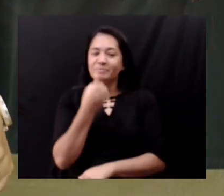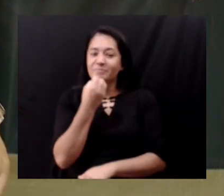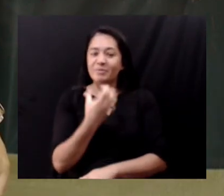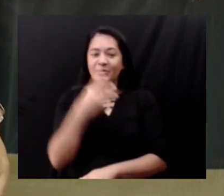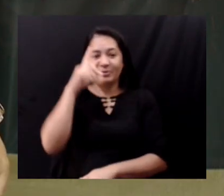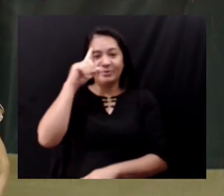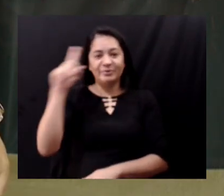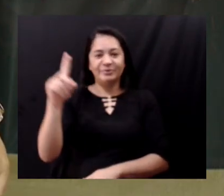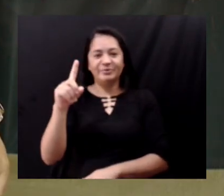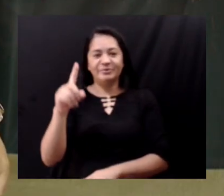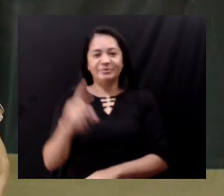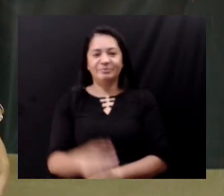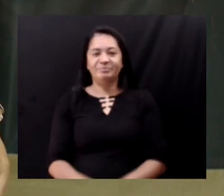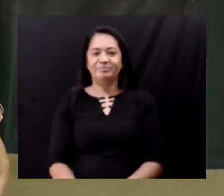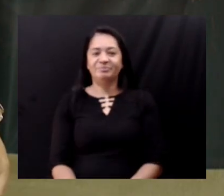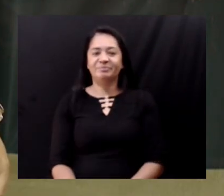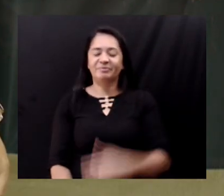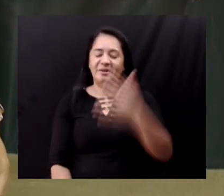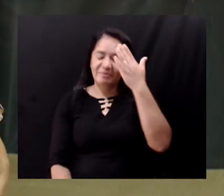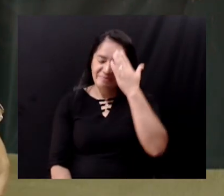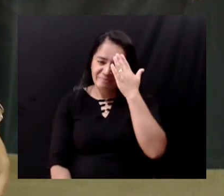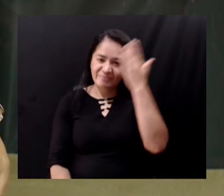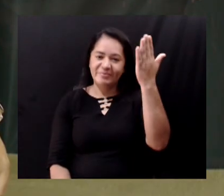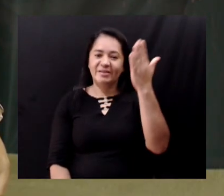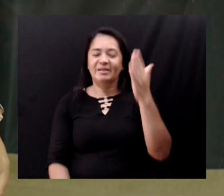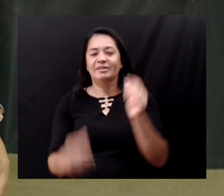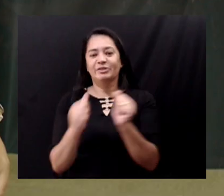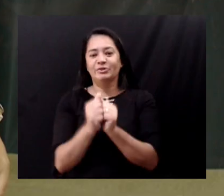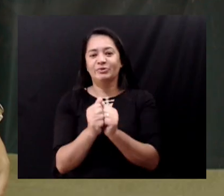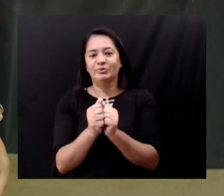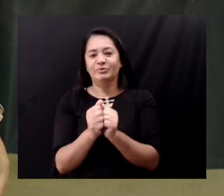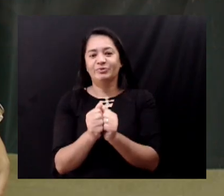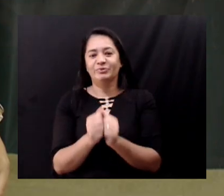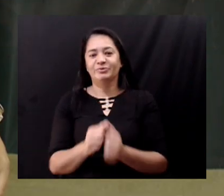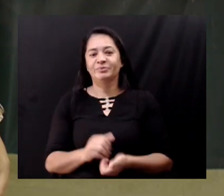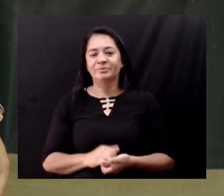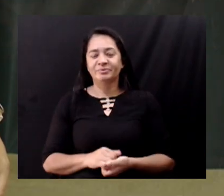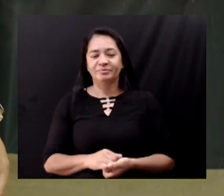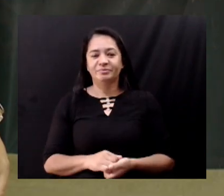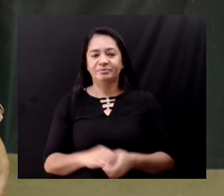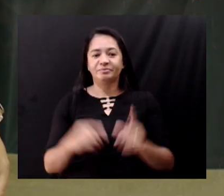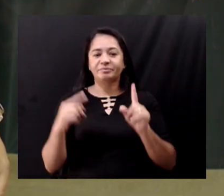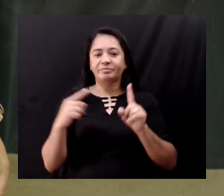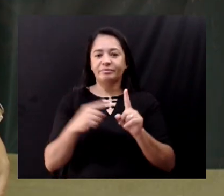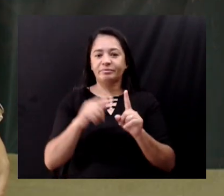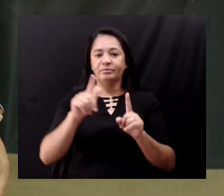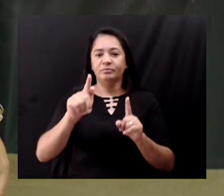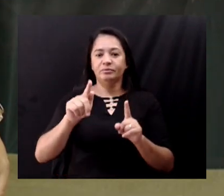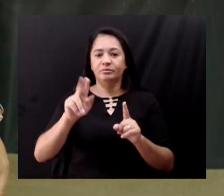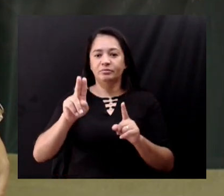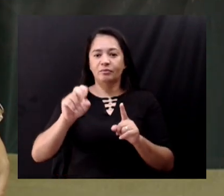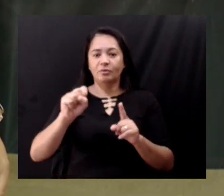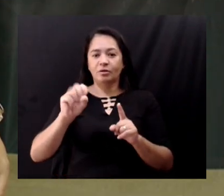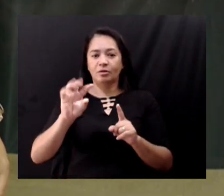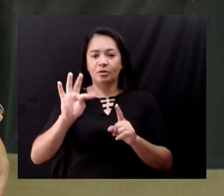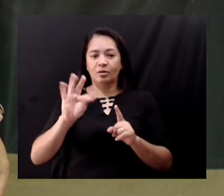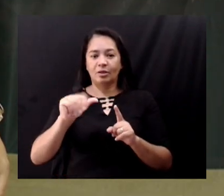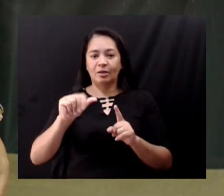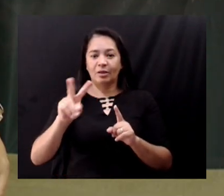viu? Obrigada por estar conosco todas as manhãs. O Gustavo do Jardim Chapadão. Sério, é só ouvir a